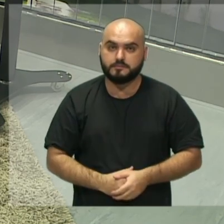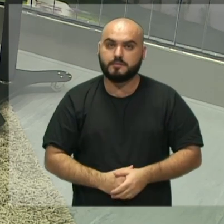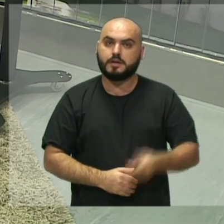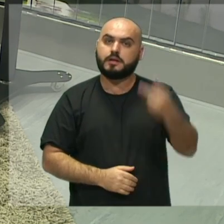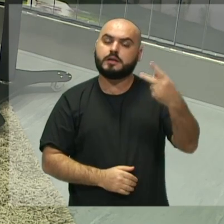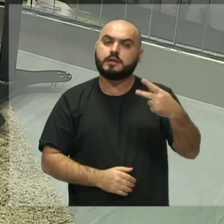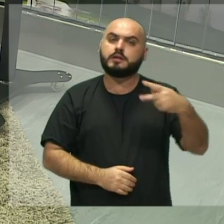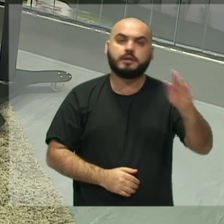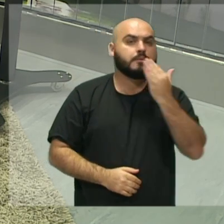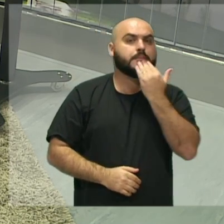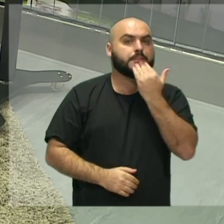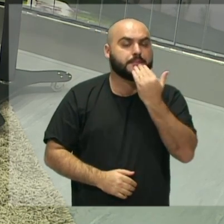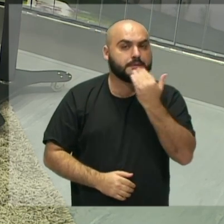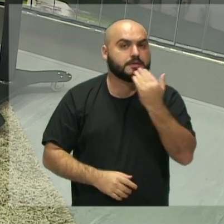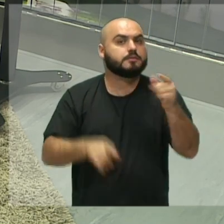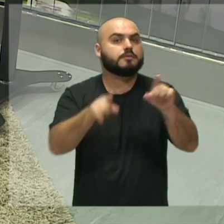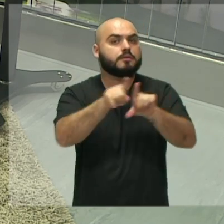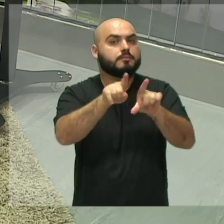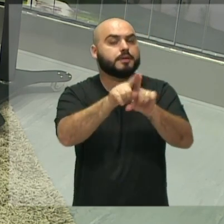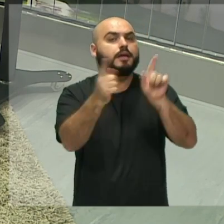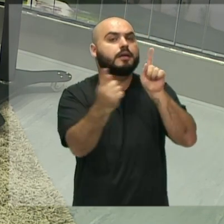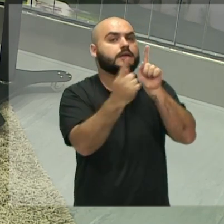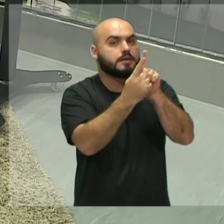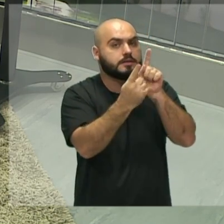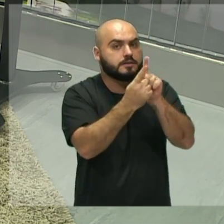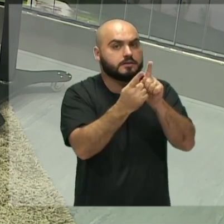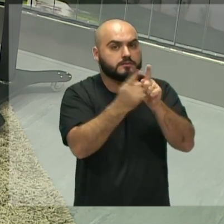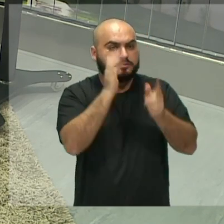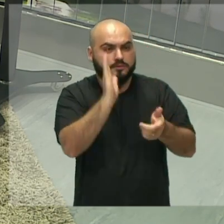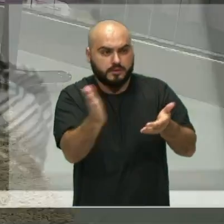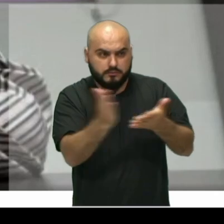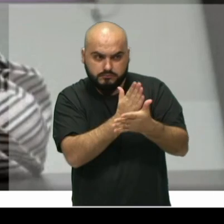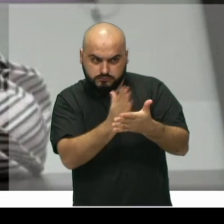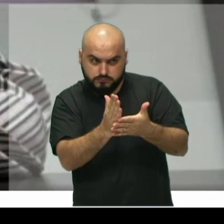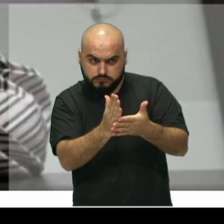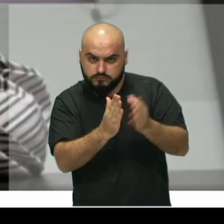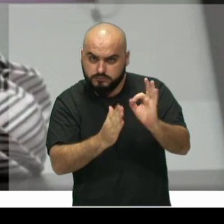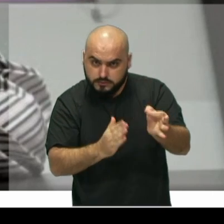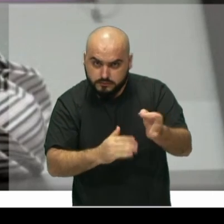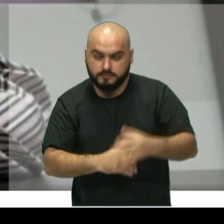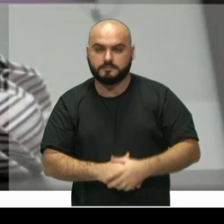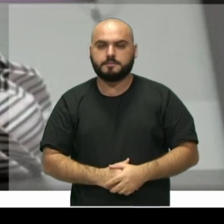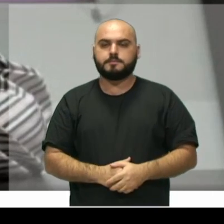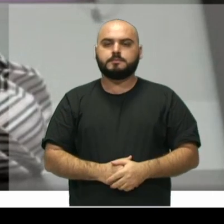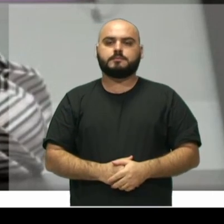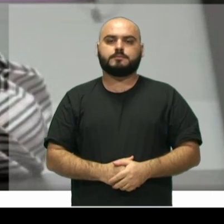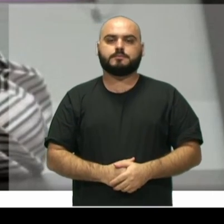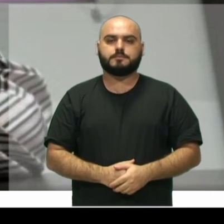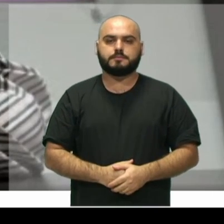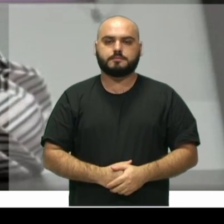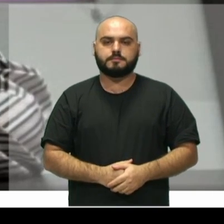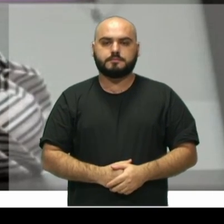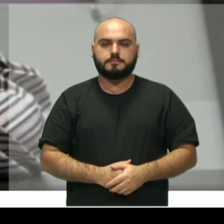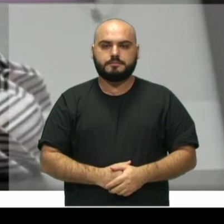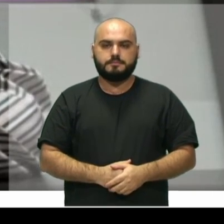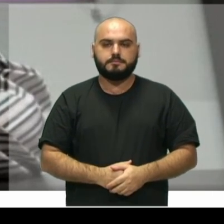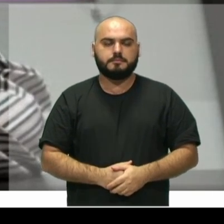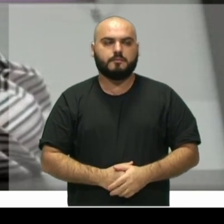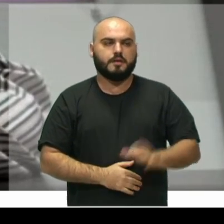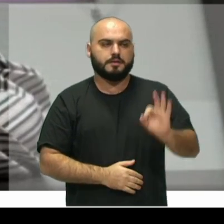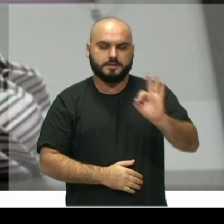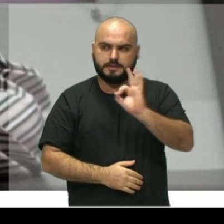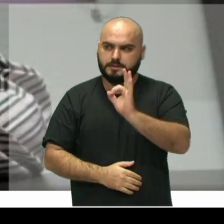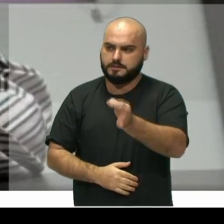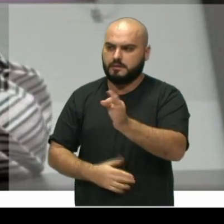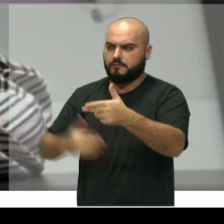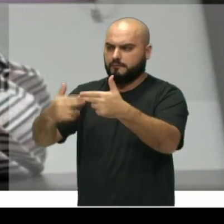foram atendidas em boa parte, vereador? Essas indicações a gente traz, muitas delas vindo da